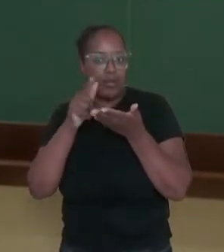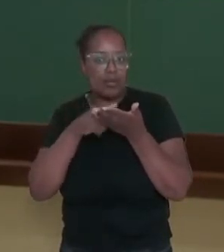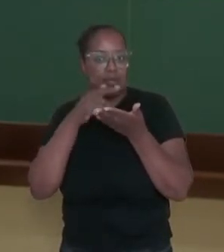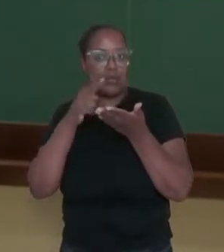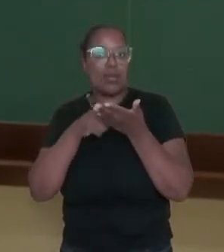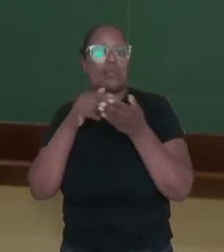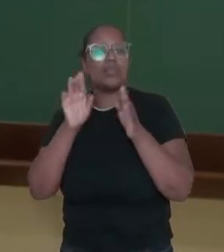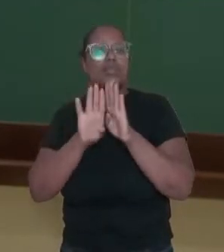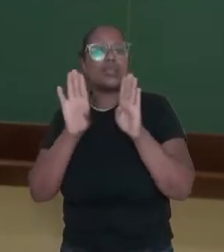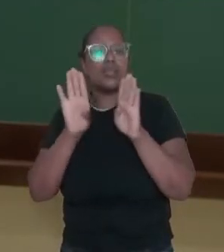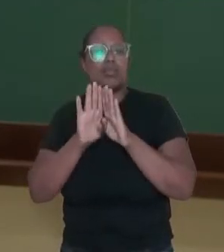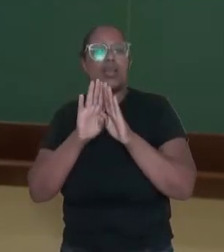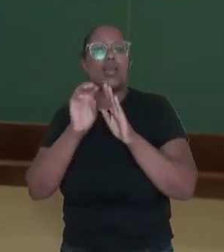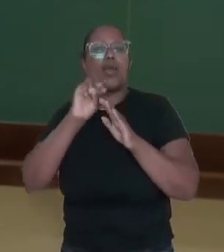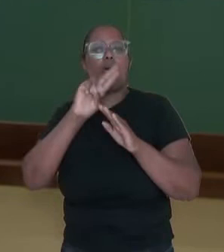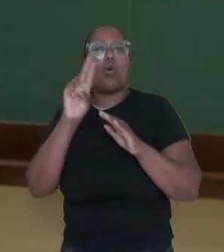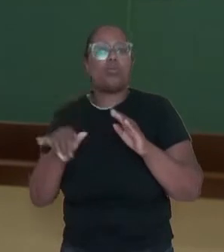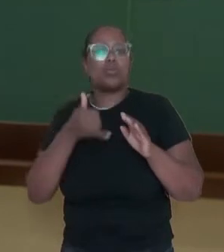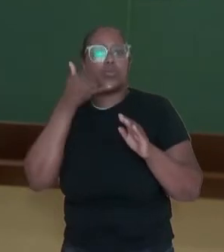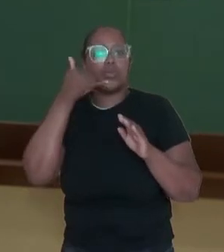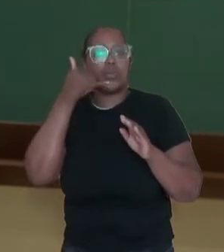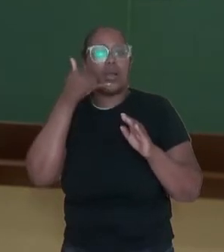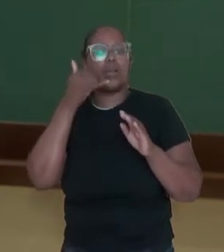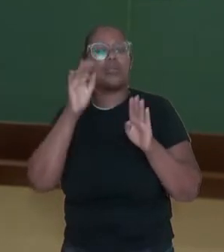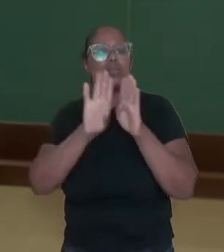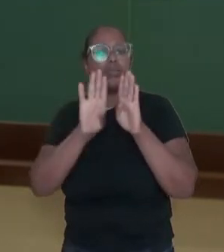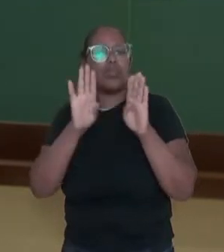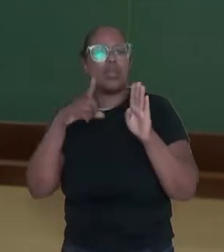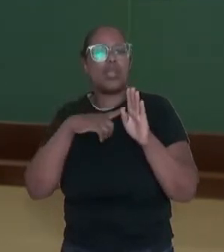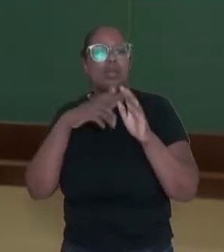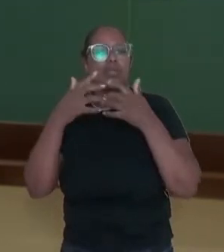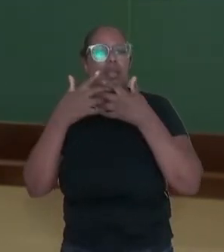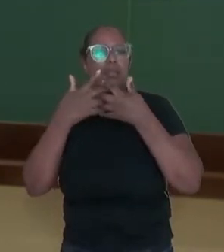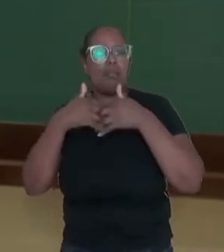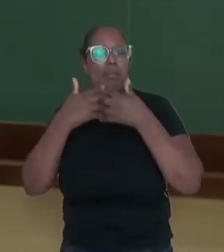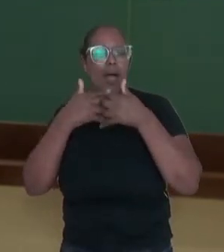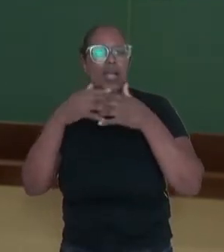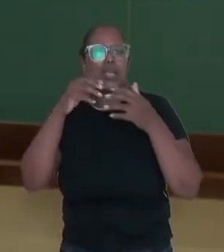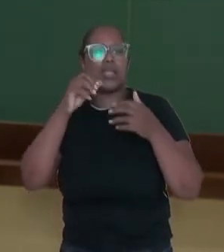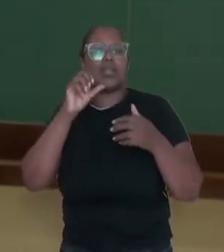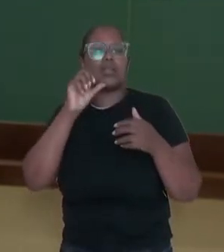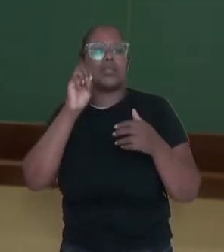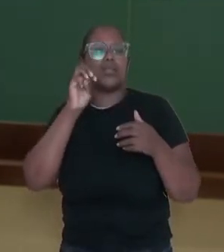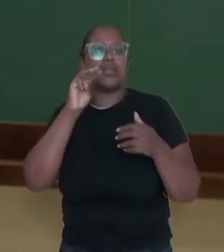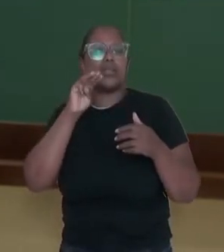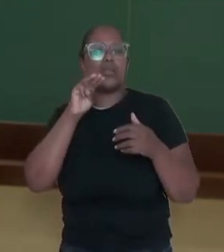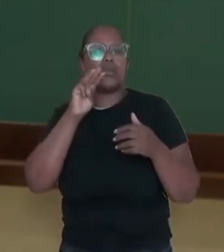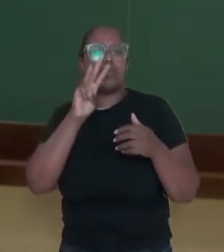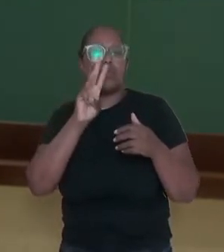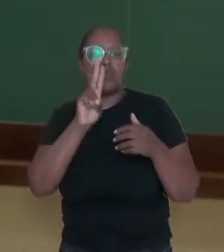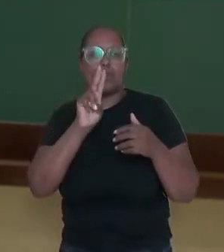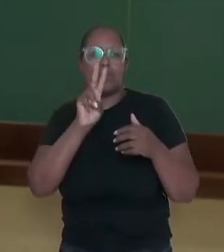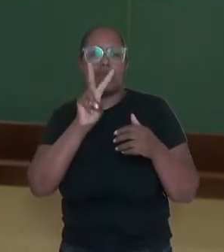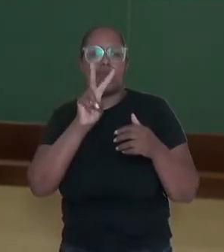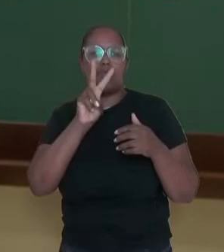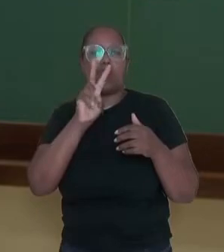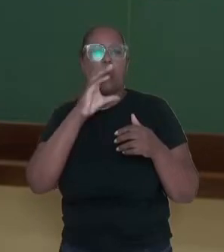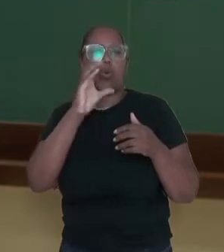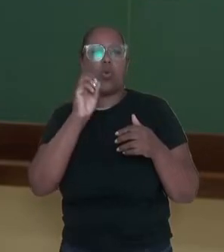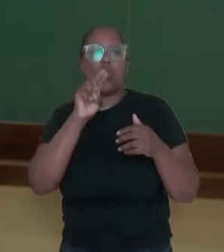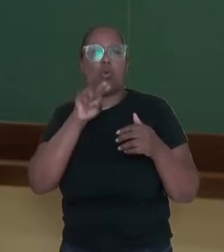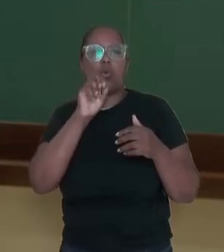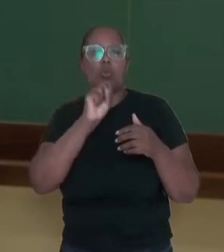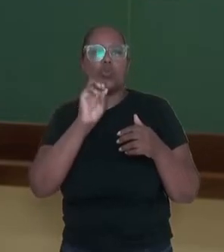de fliperama e os consoles, chamados também de videogame, tá? Então, o que é o console? O console